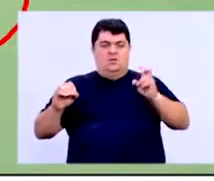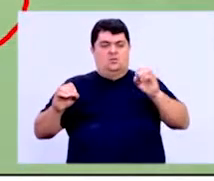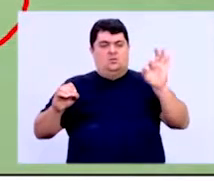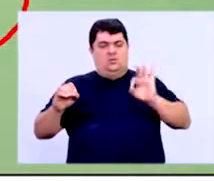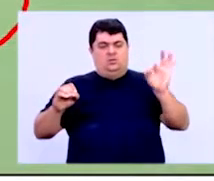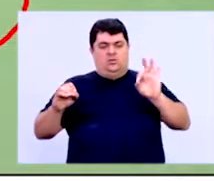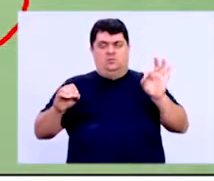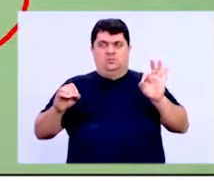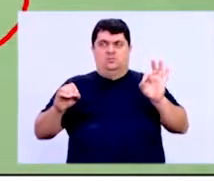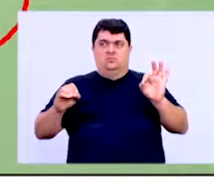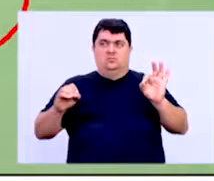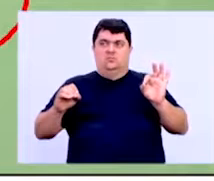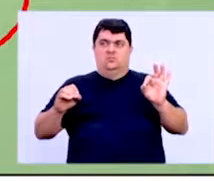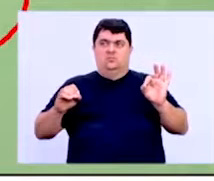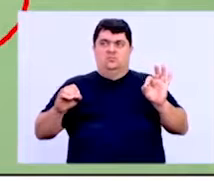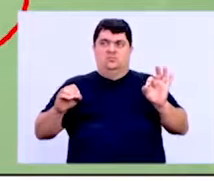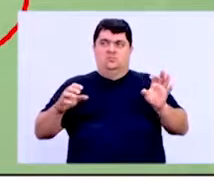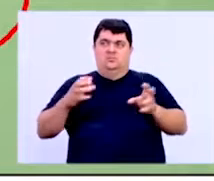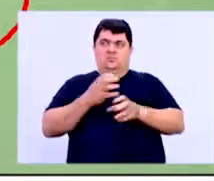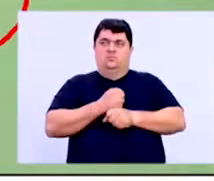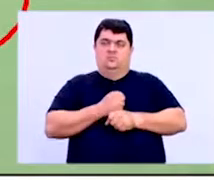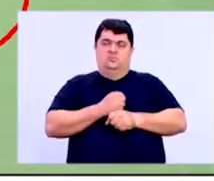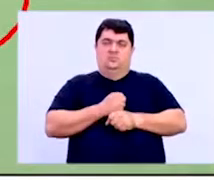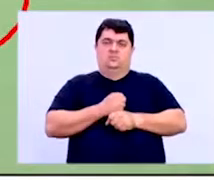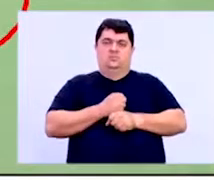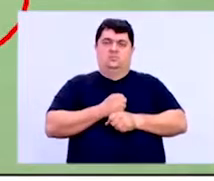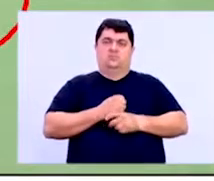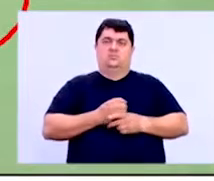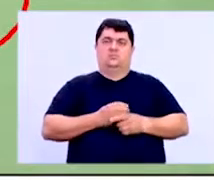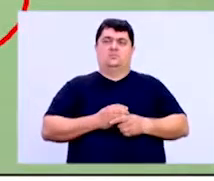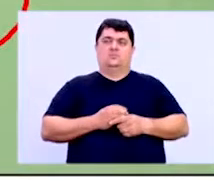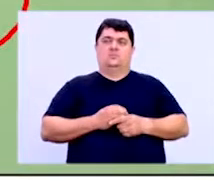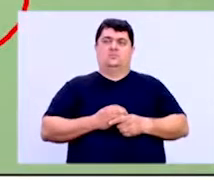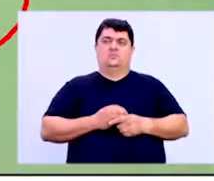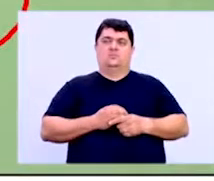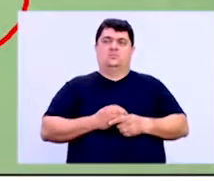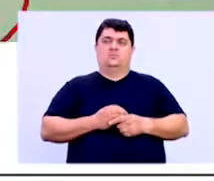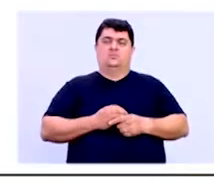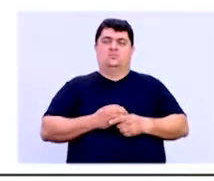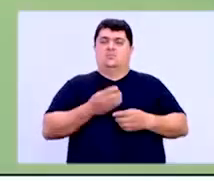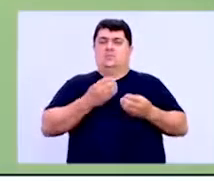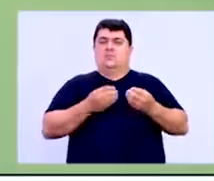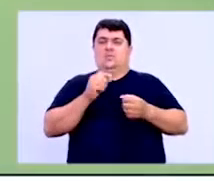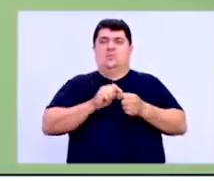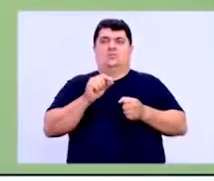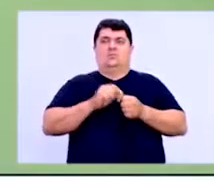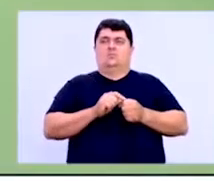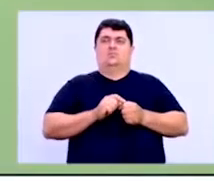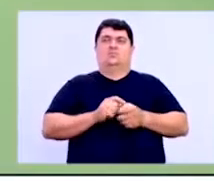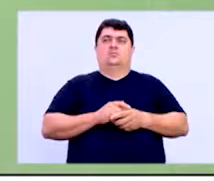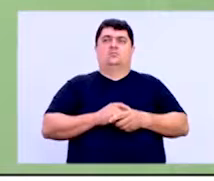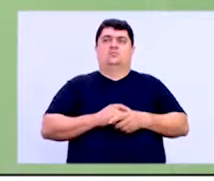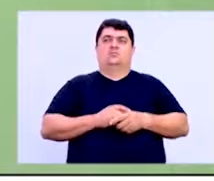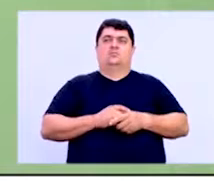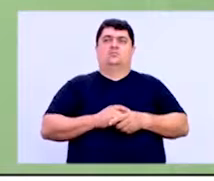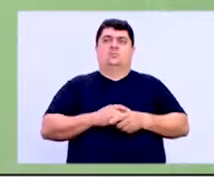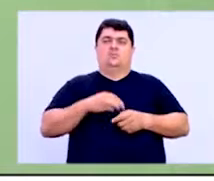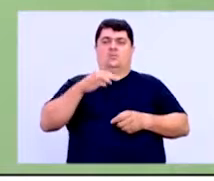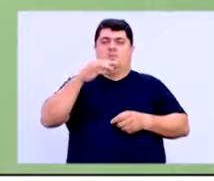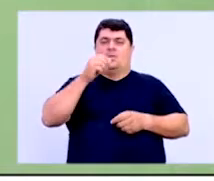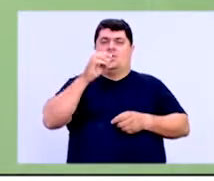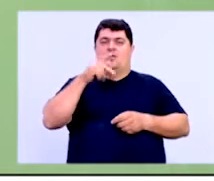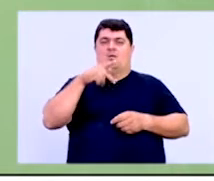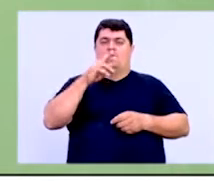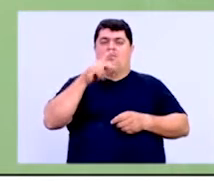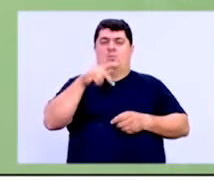50%, né? É por aí vai, e a gente vai ver essa conta. Como que fica essa conta? O make-up, ele